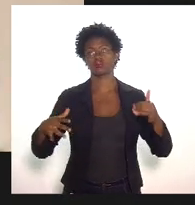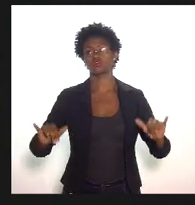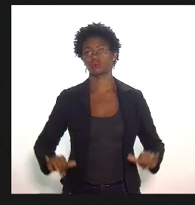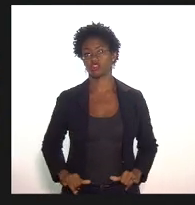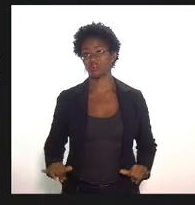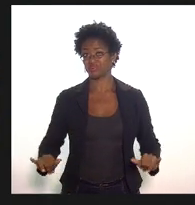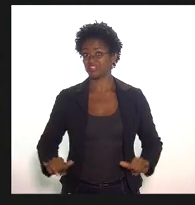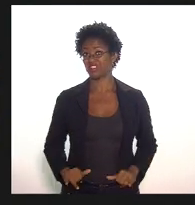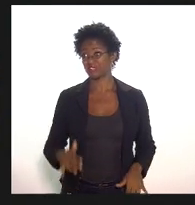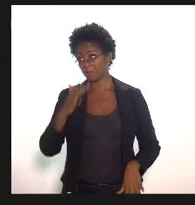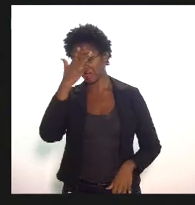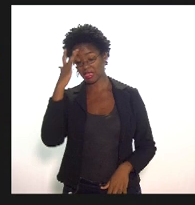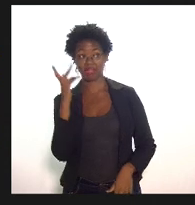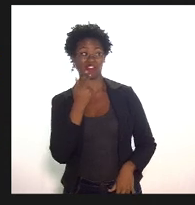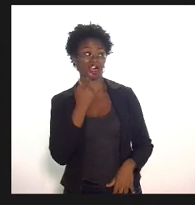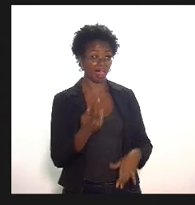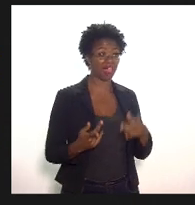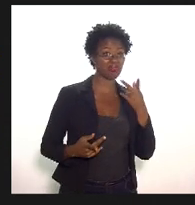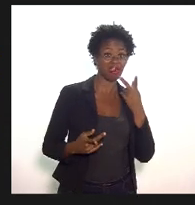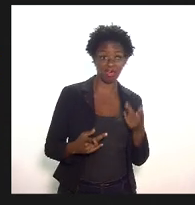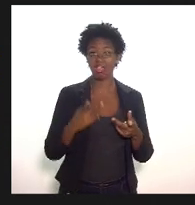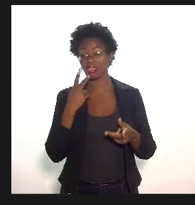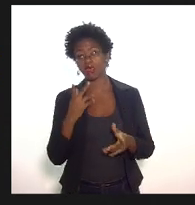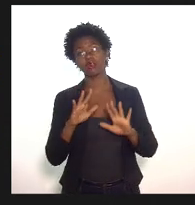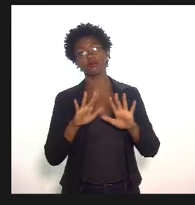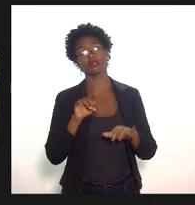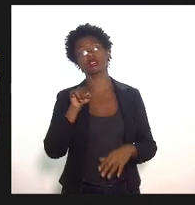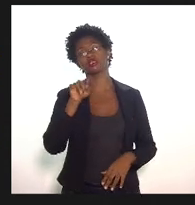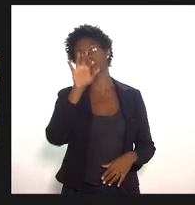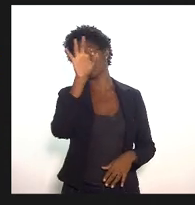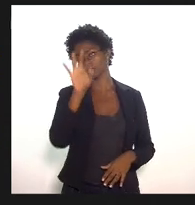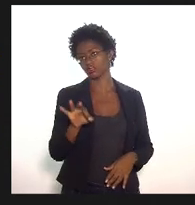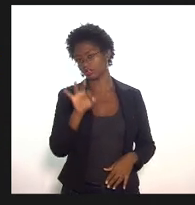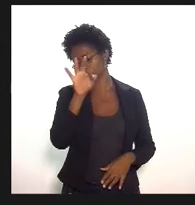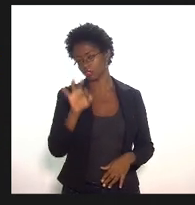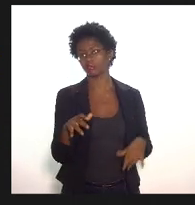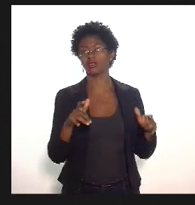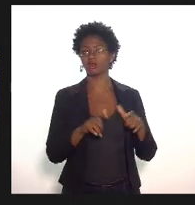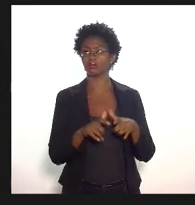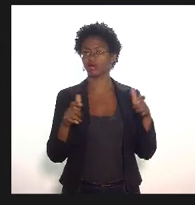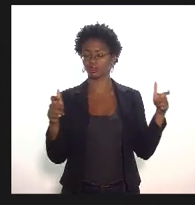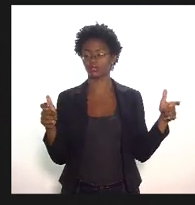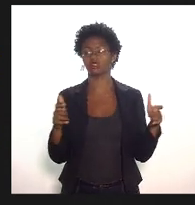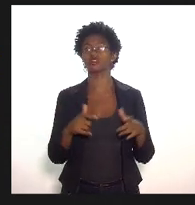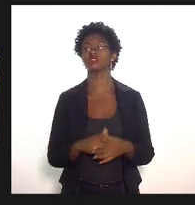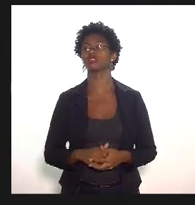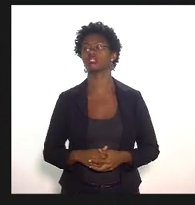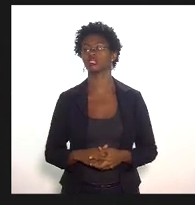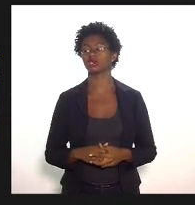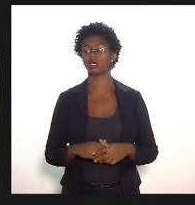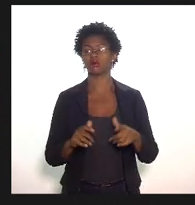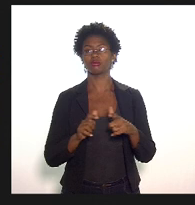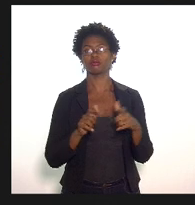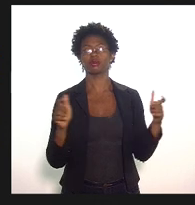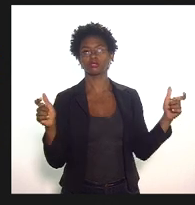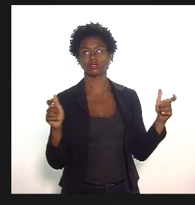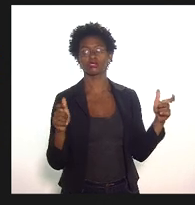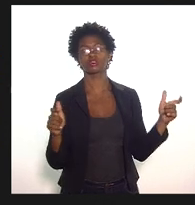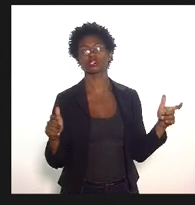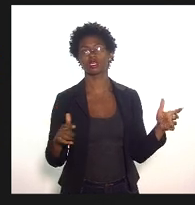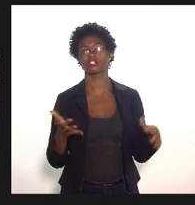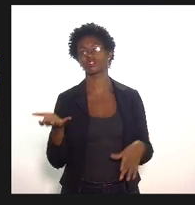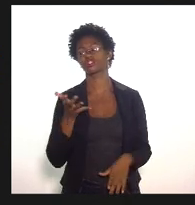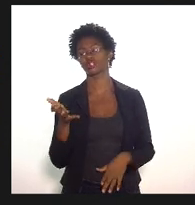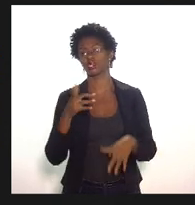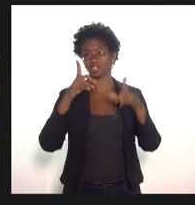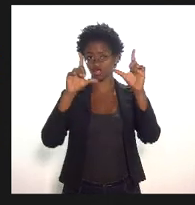pressão, e esse percentual, boa parte dos players aí de mercado buscam a redução